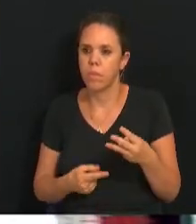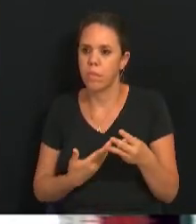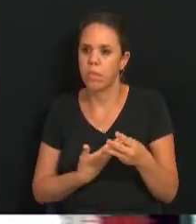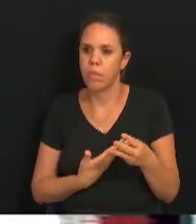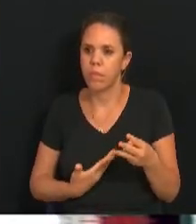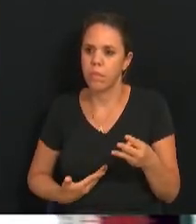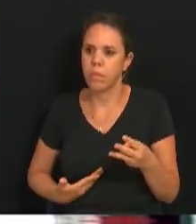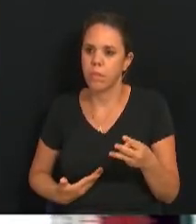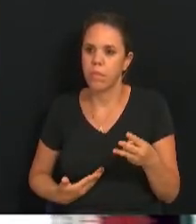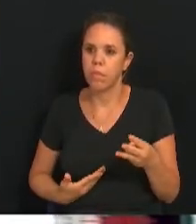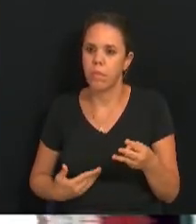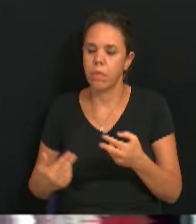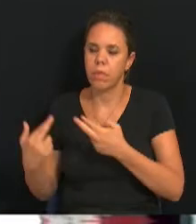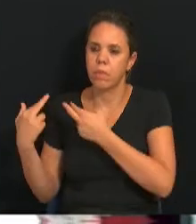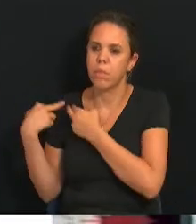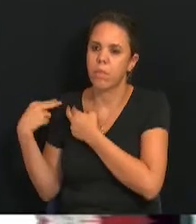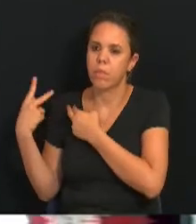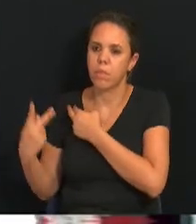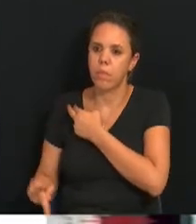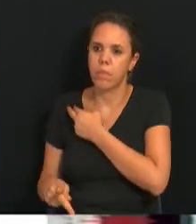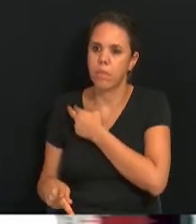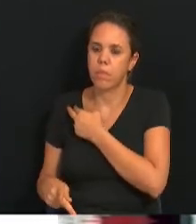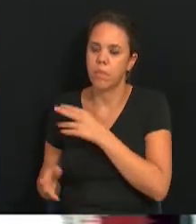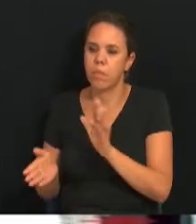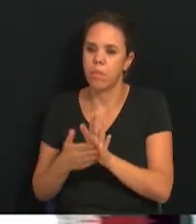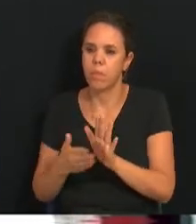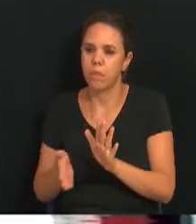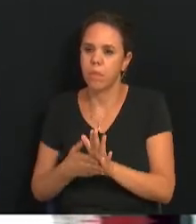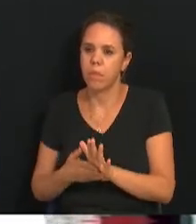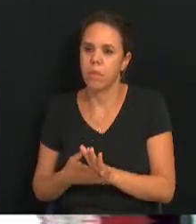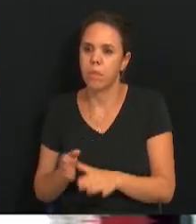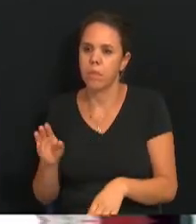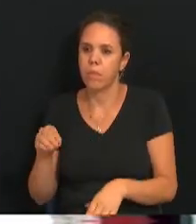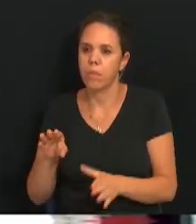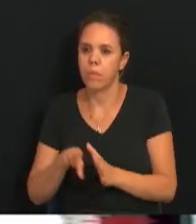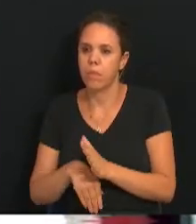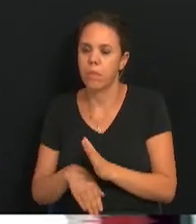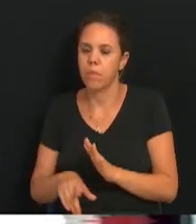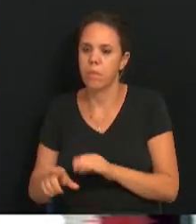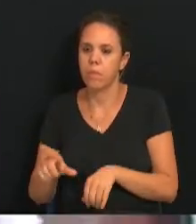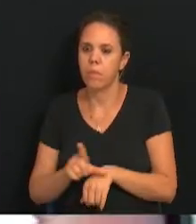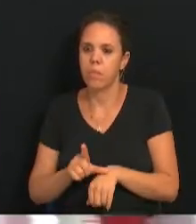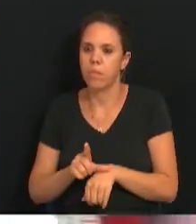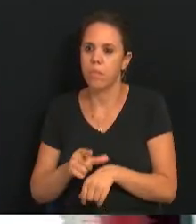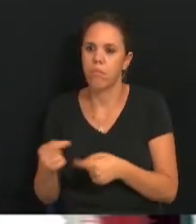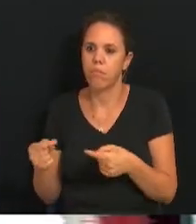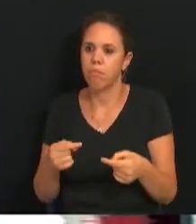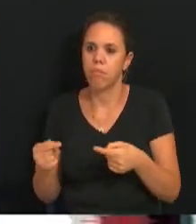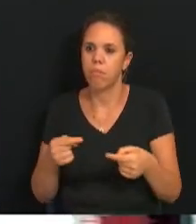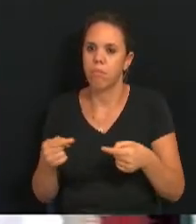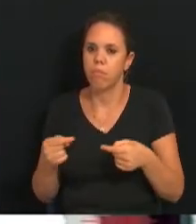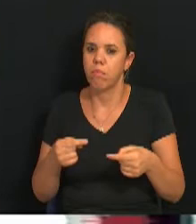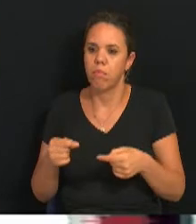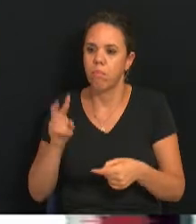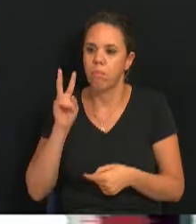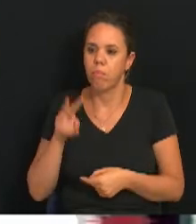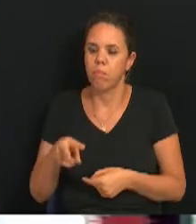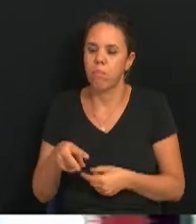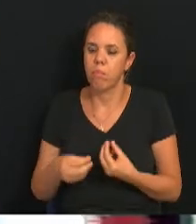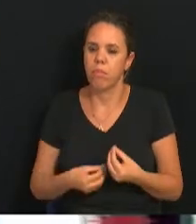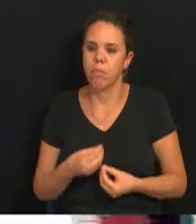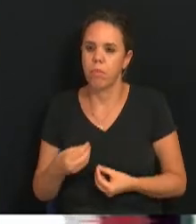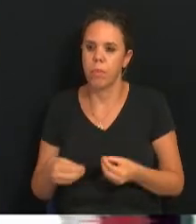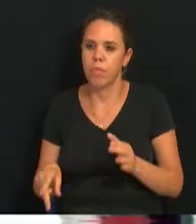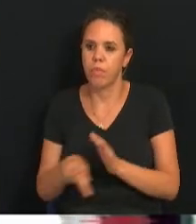com a sua competência, mas cobrar para que se efetive essa legislação que a todo momento está em disputa. É só a gente ver também como na